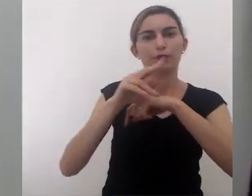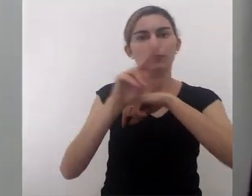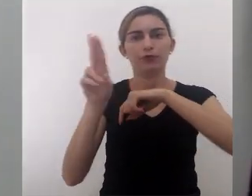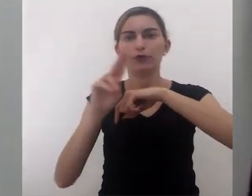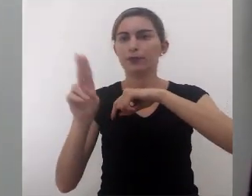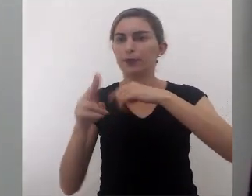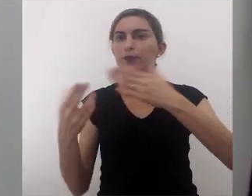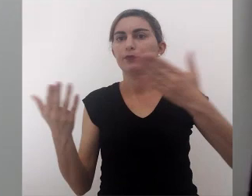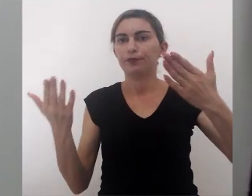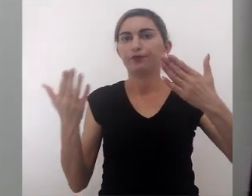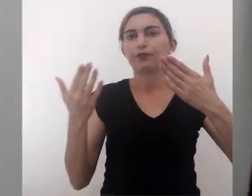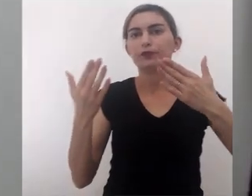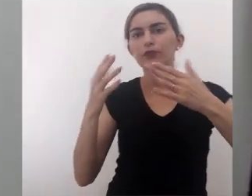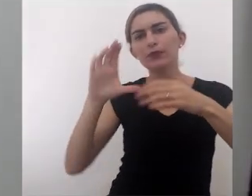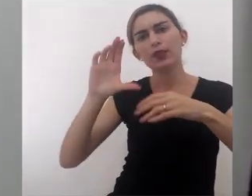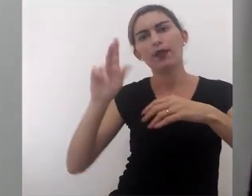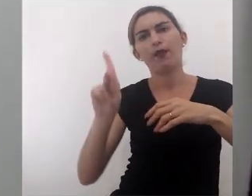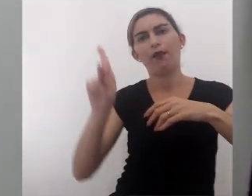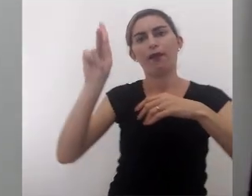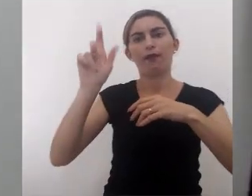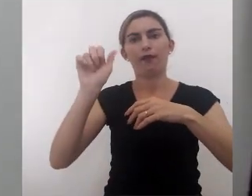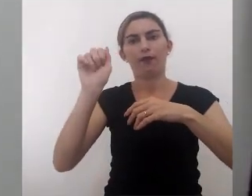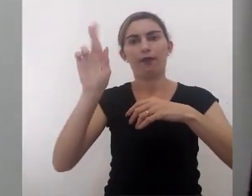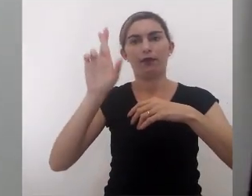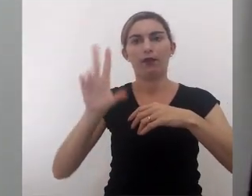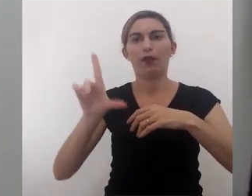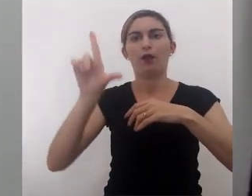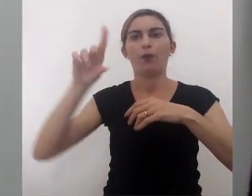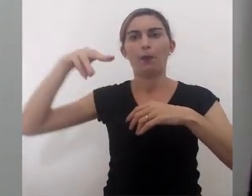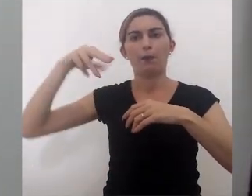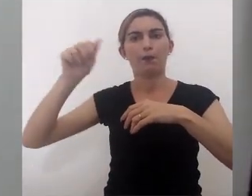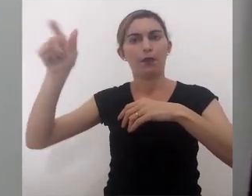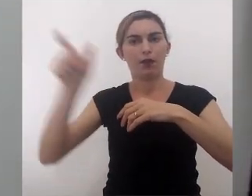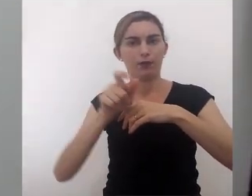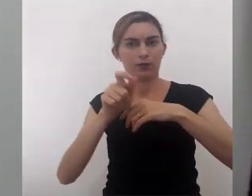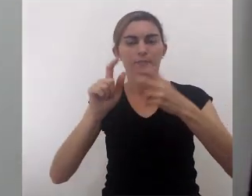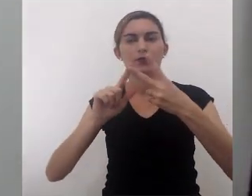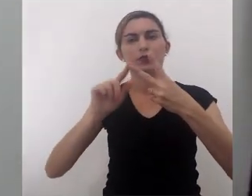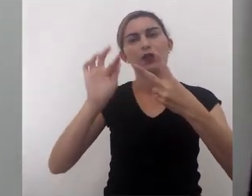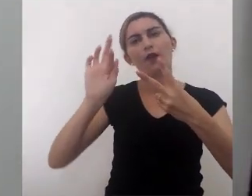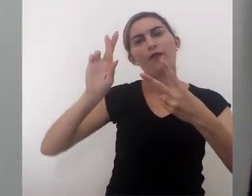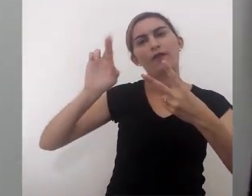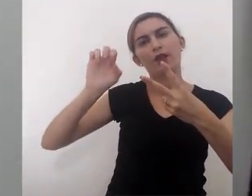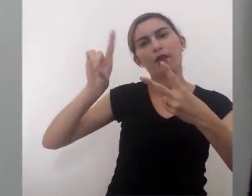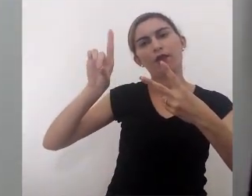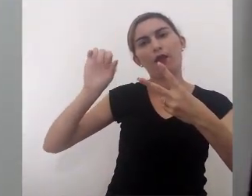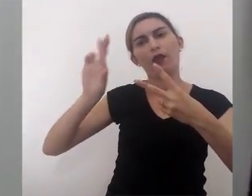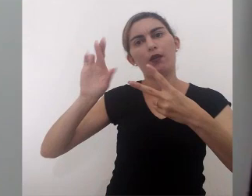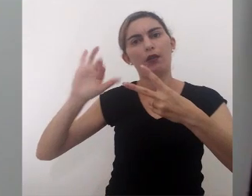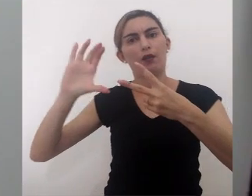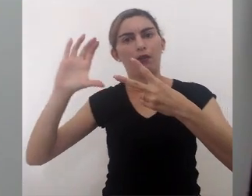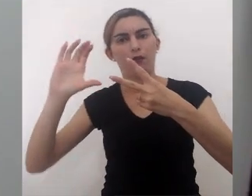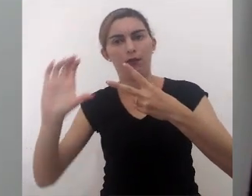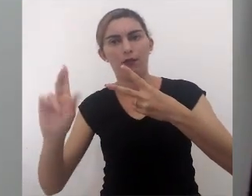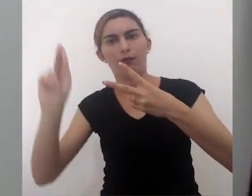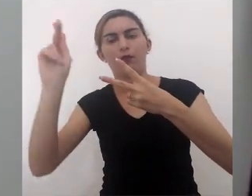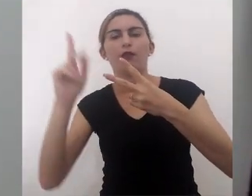por Karl Marx e Friedrich Engels, né? Que considerava